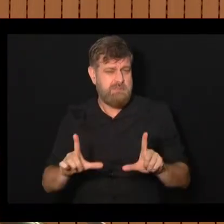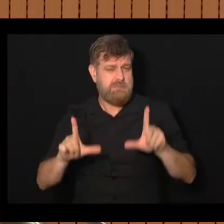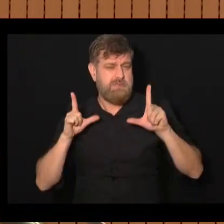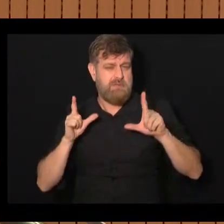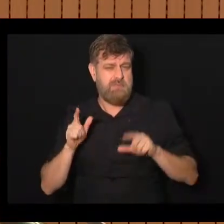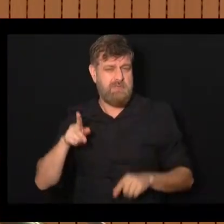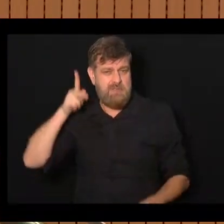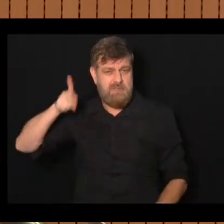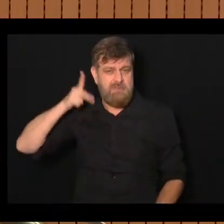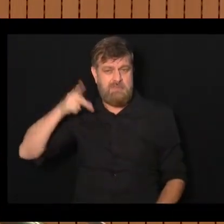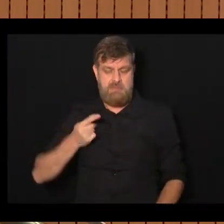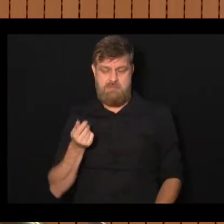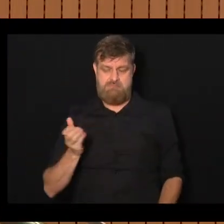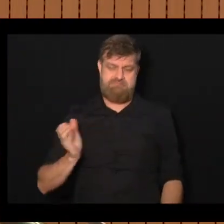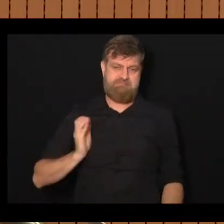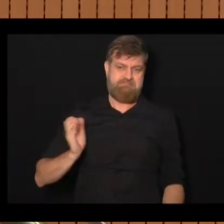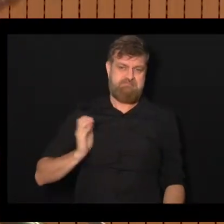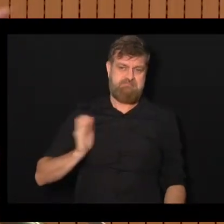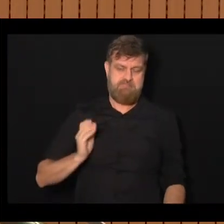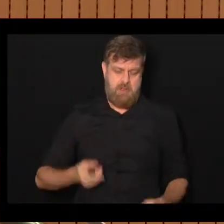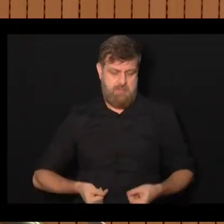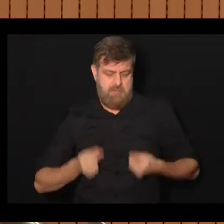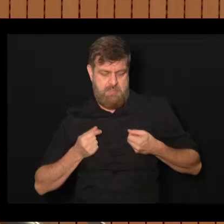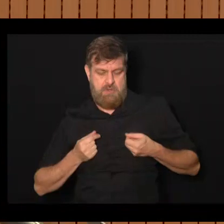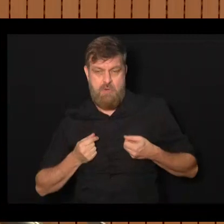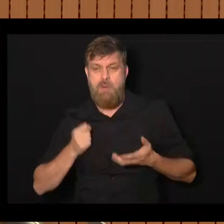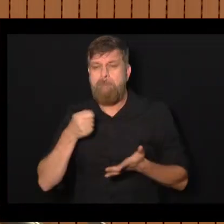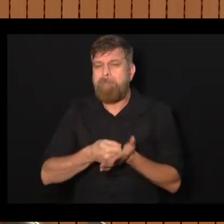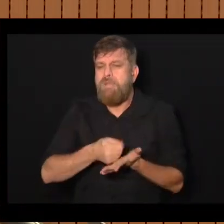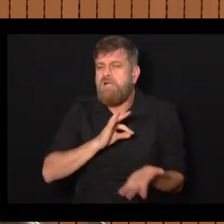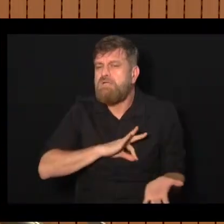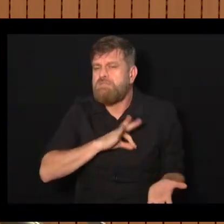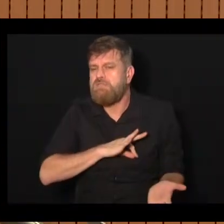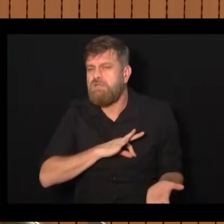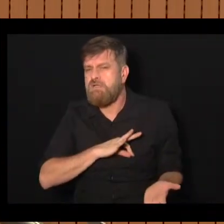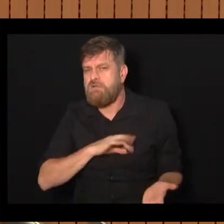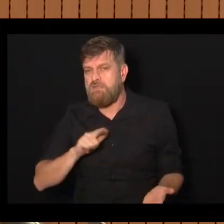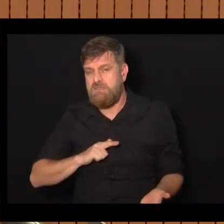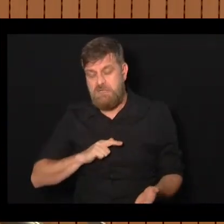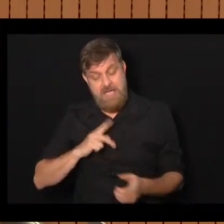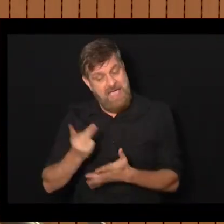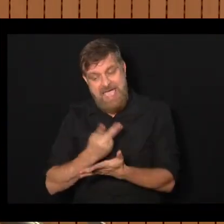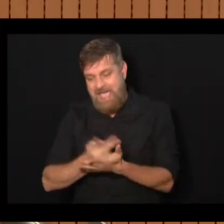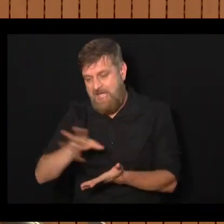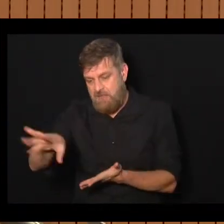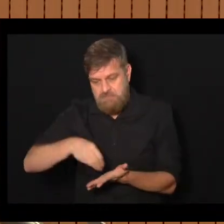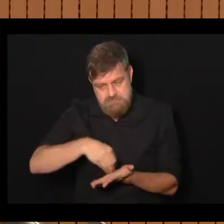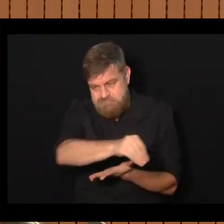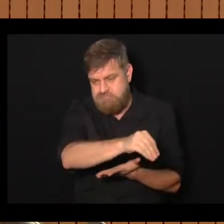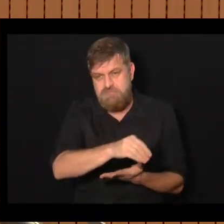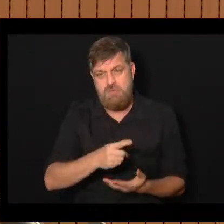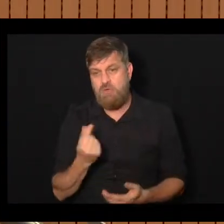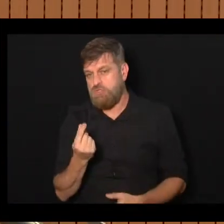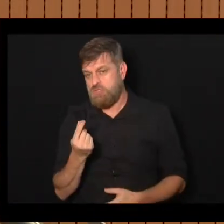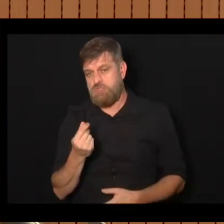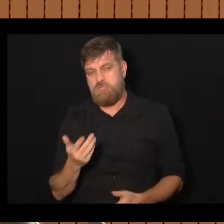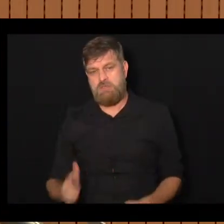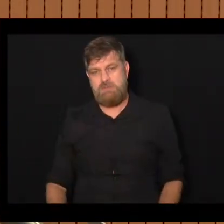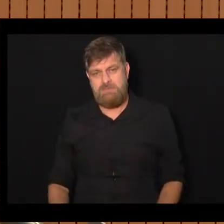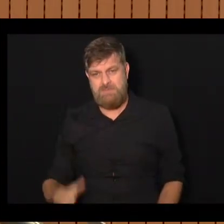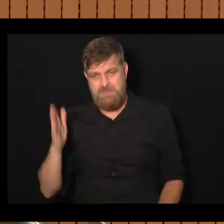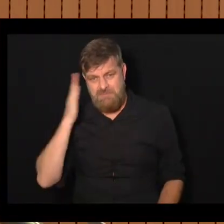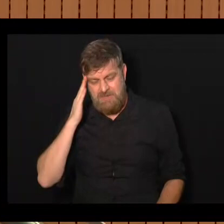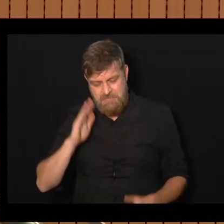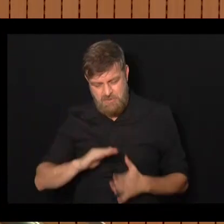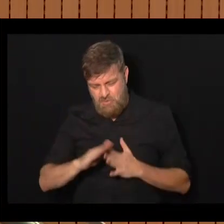para enriquecimento ilícito ou para pagamento de folha de pagamento, que também são maneiras ilícitas de se utilizar o dinheiro, considerando todo o